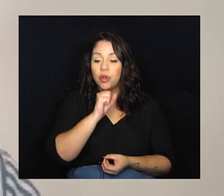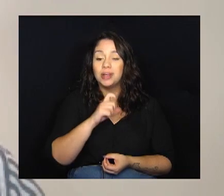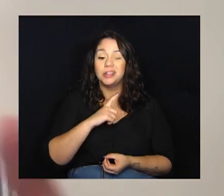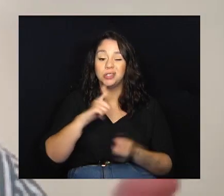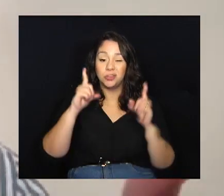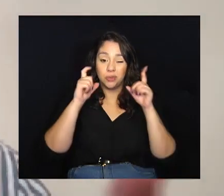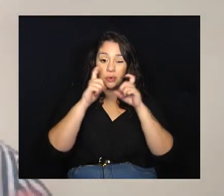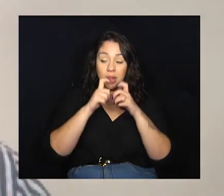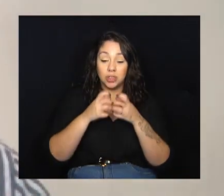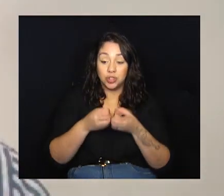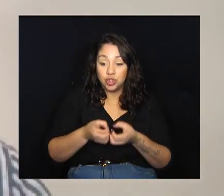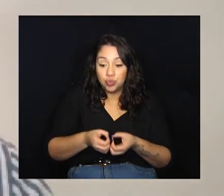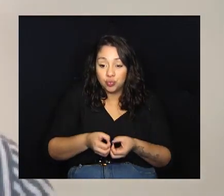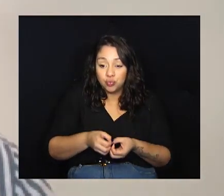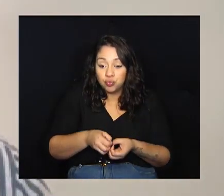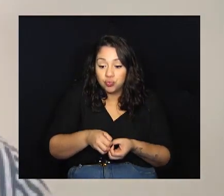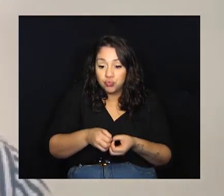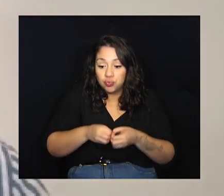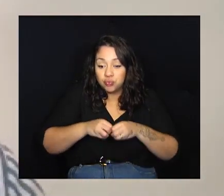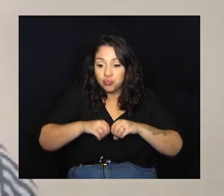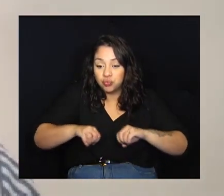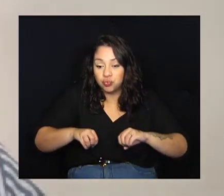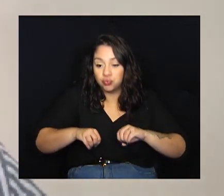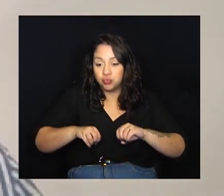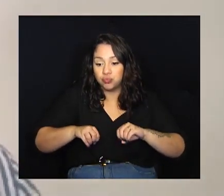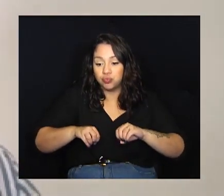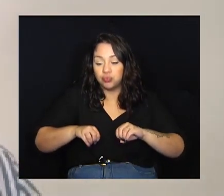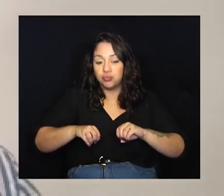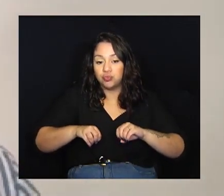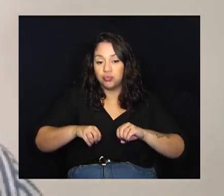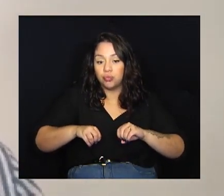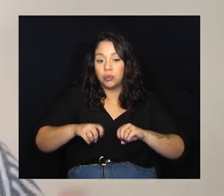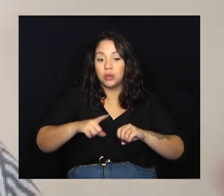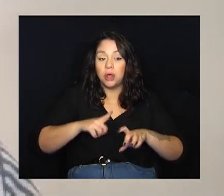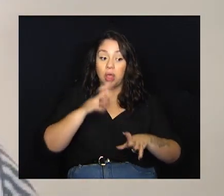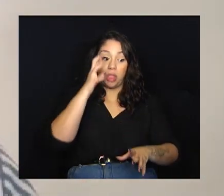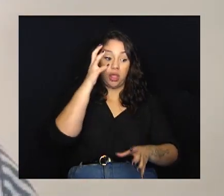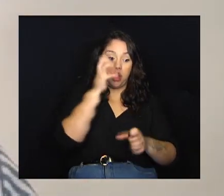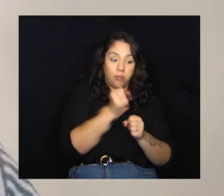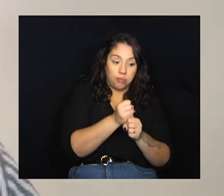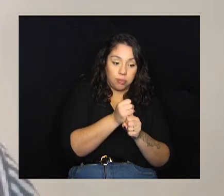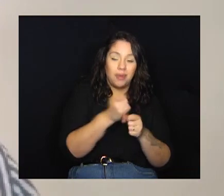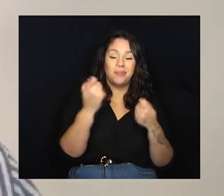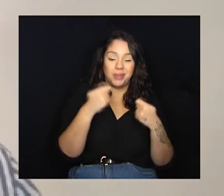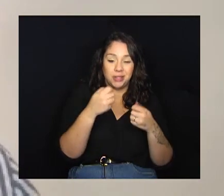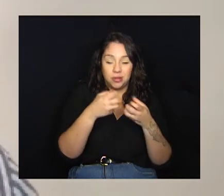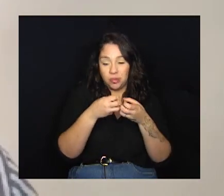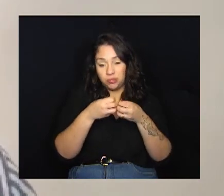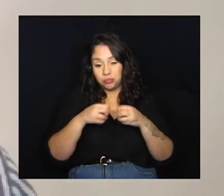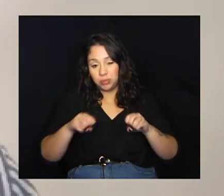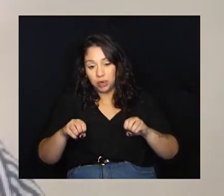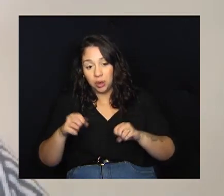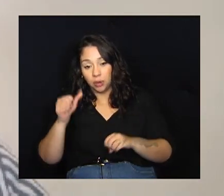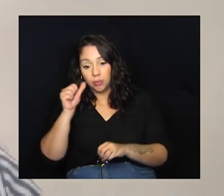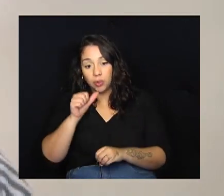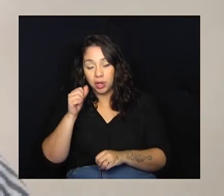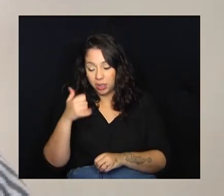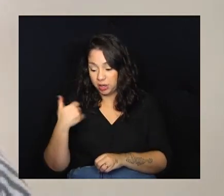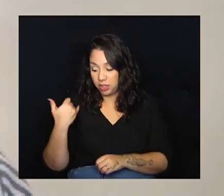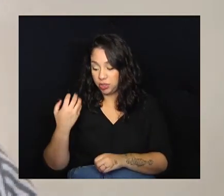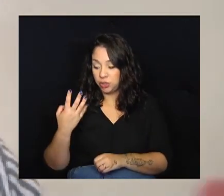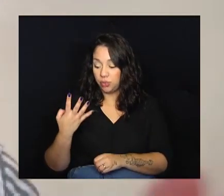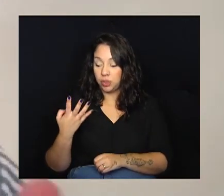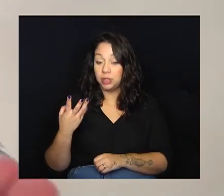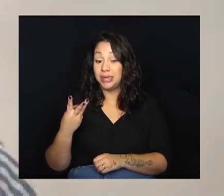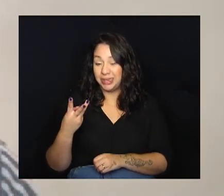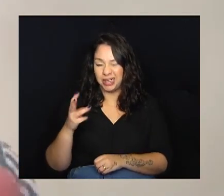de dividir pensa eu tenho uma constituição genética eu tenho que reduzir isso na metade que acontece nas mulheres a partir dos 35 anos é que elas têm